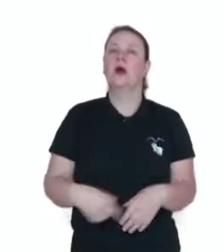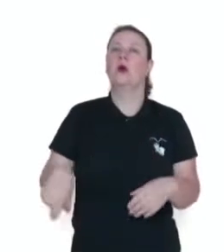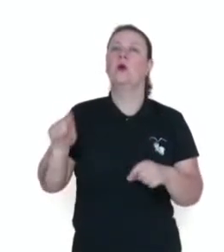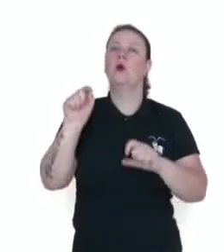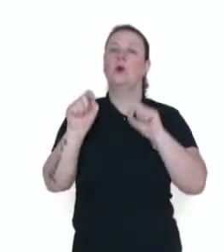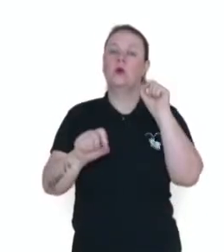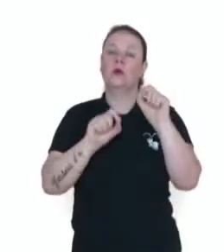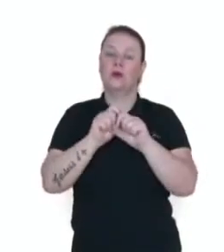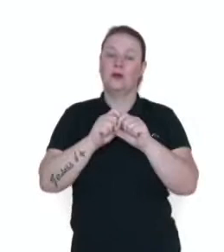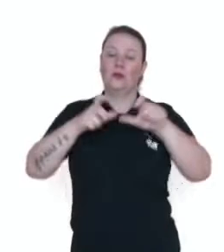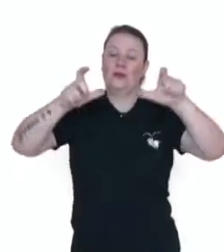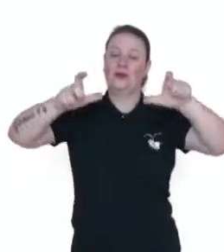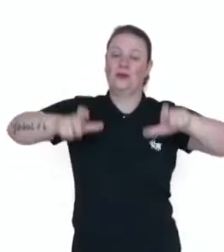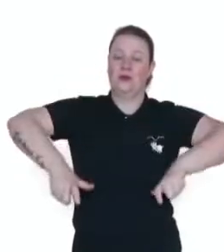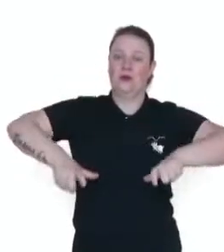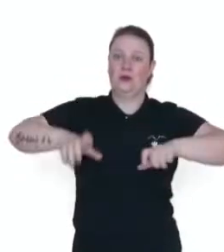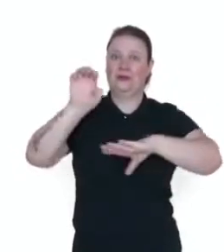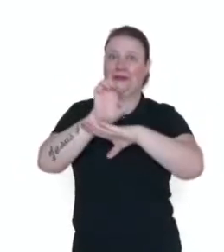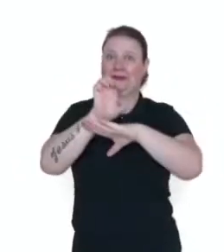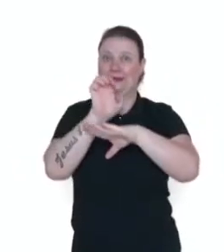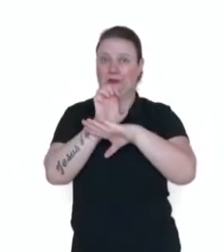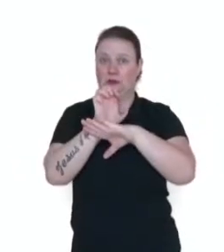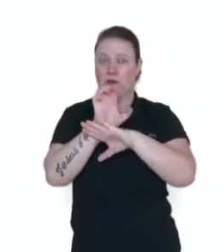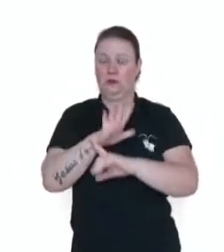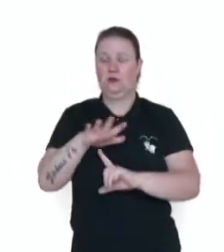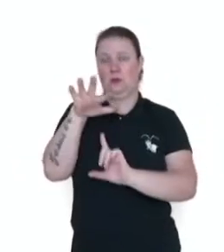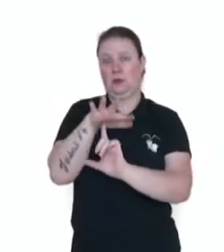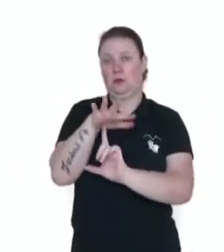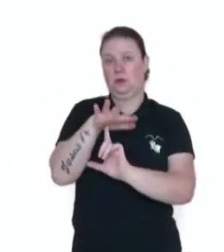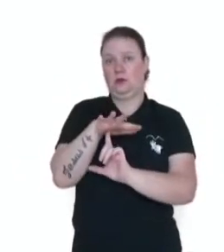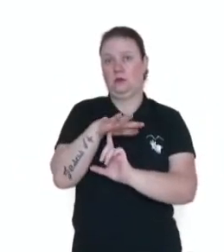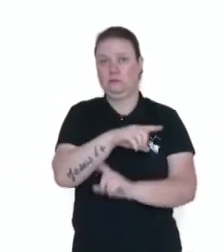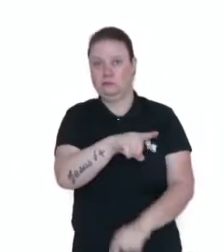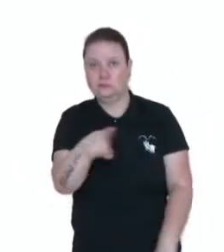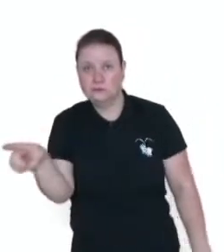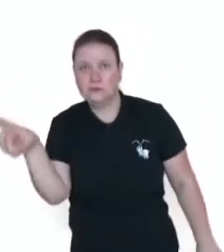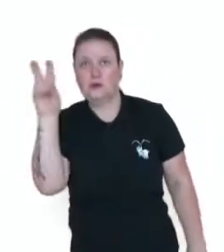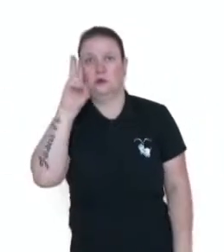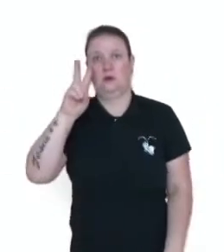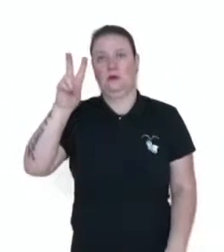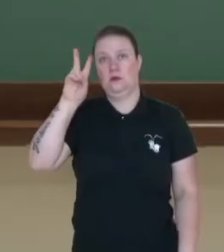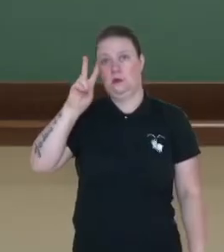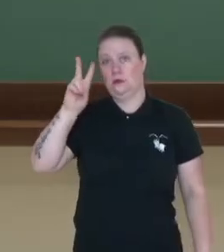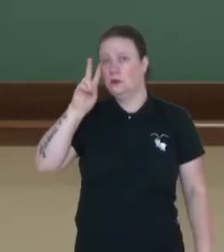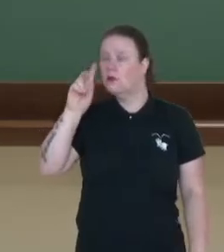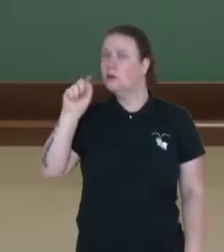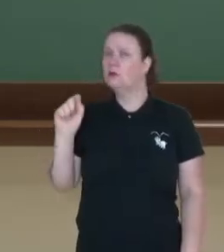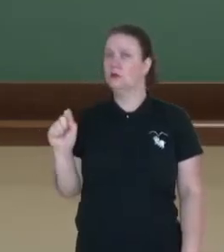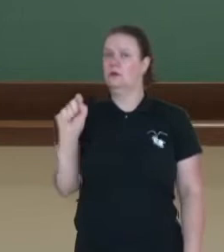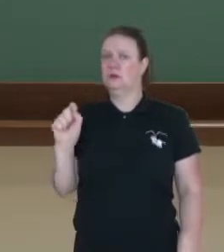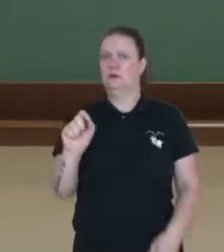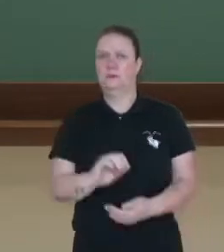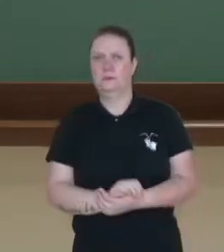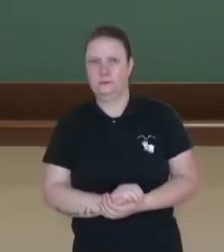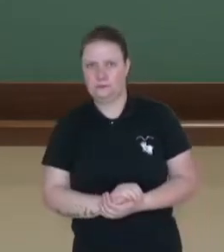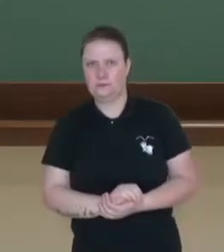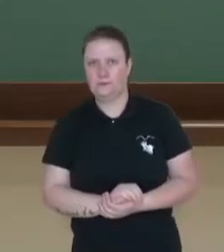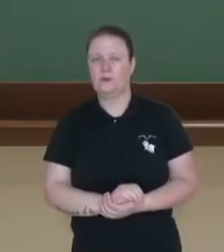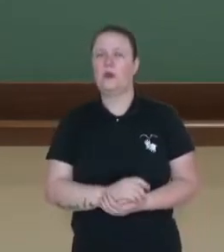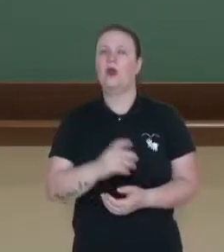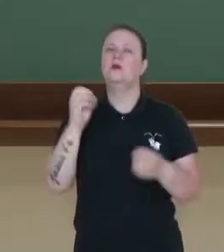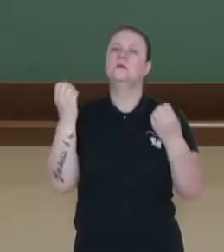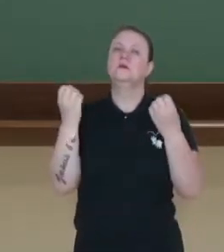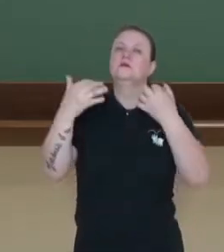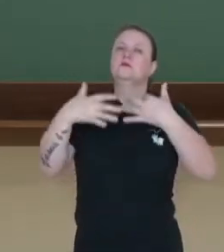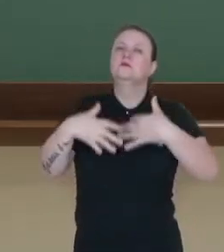Paraná. Vale lembrar você, estudante, que durante o reinado, né, até o ano de 1889, nós